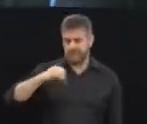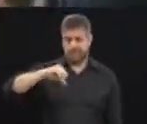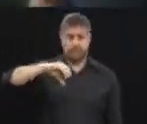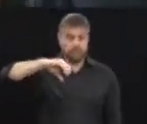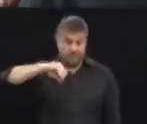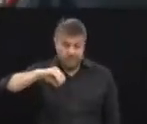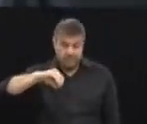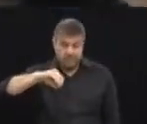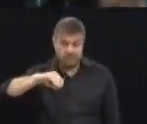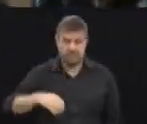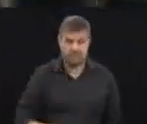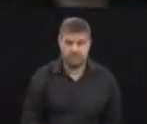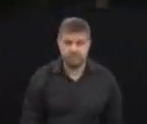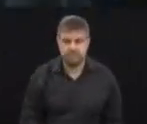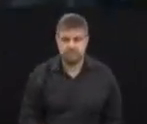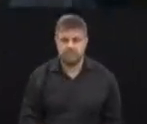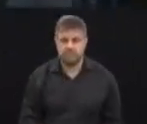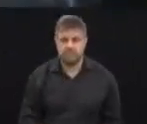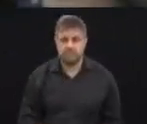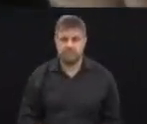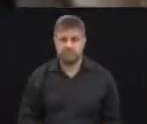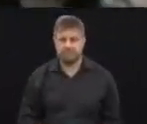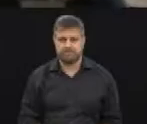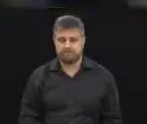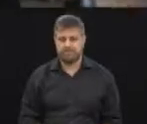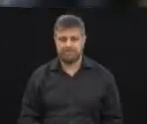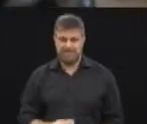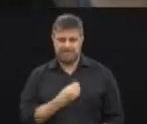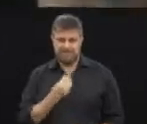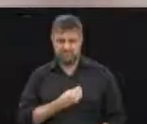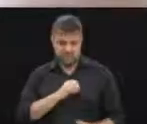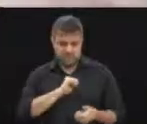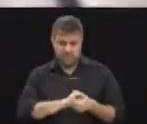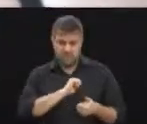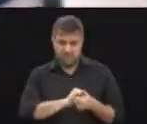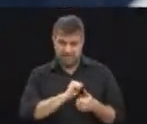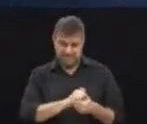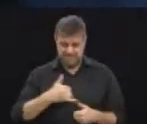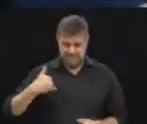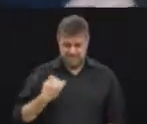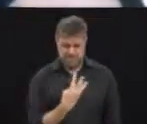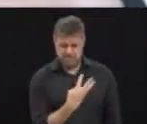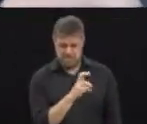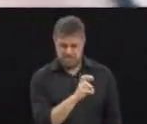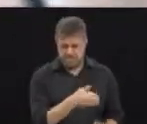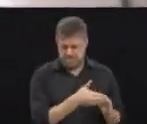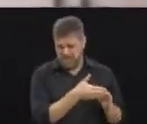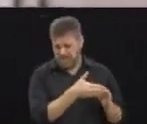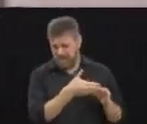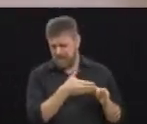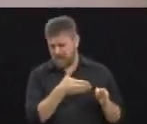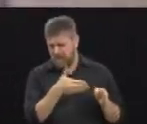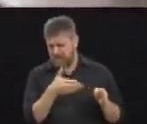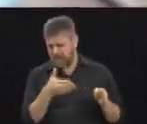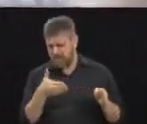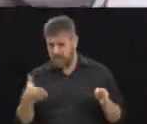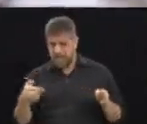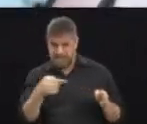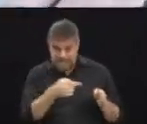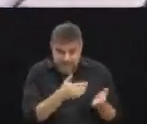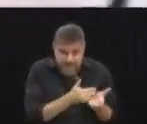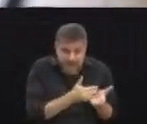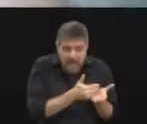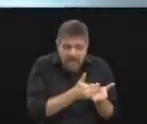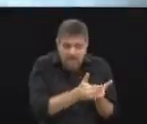ter 90, 100 anos e ter uma qualidade de vida desde os 45, 50,